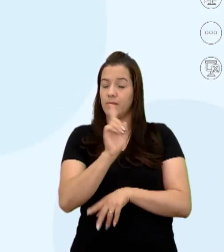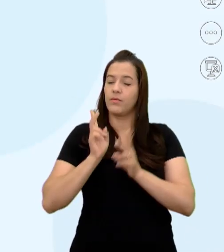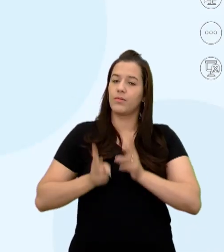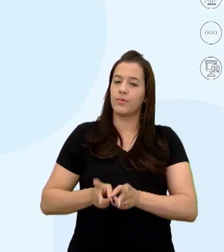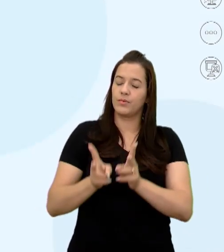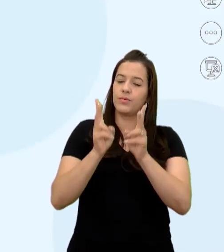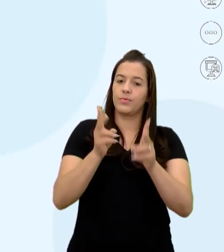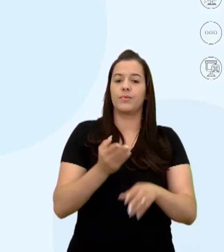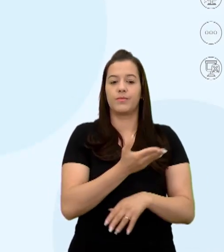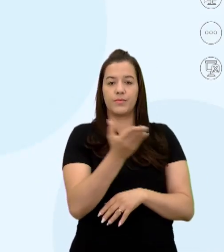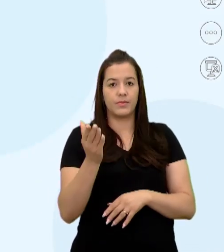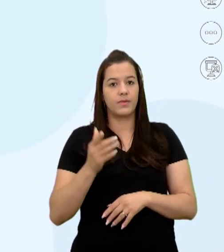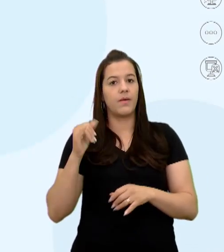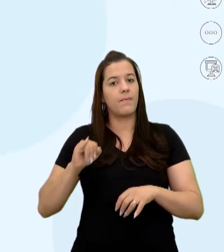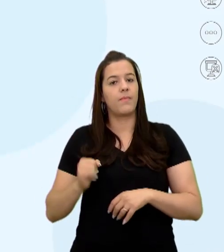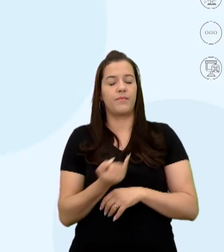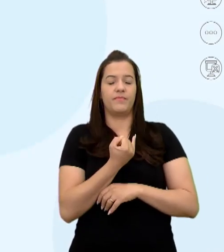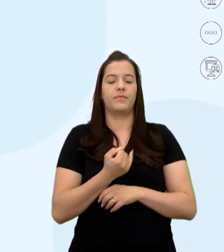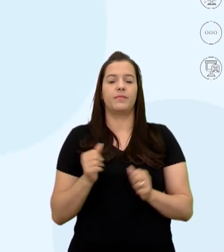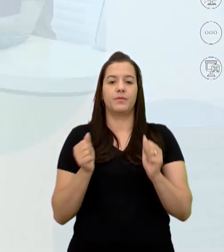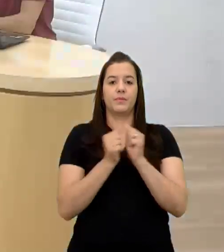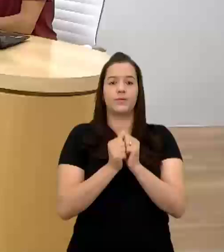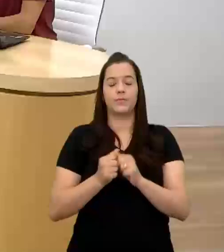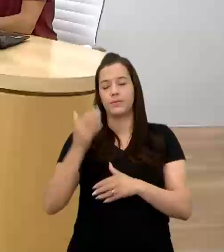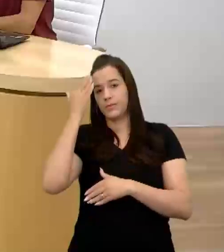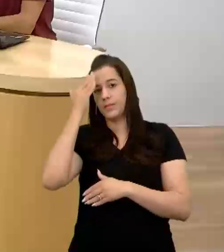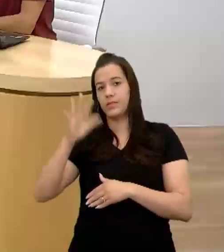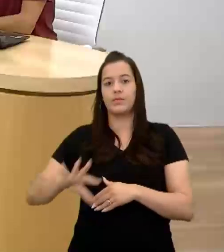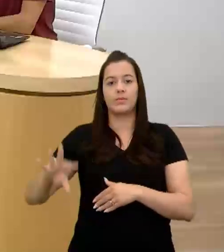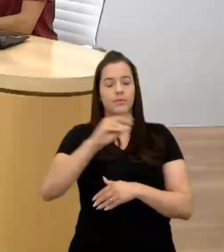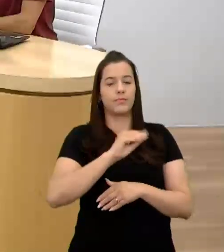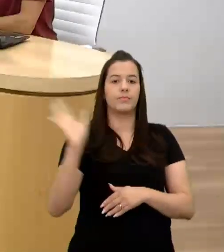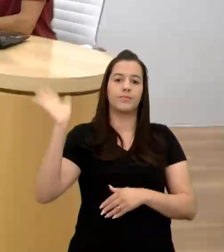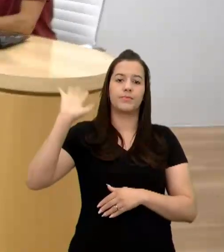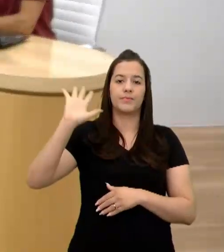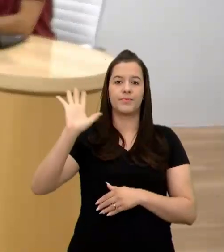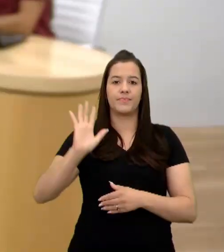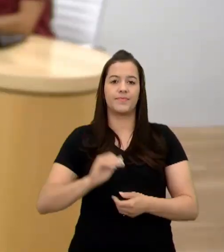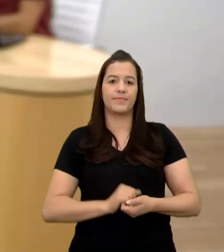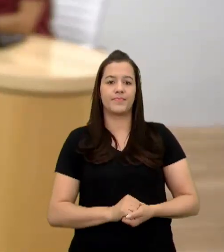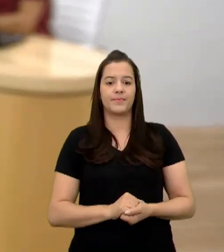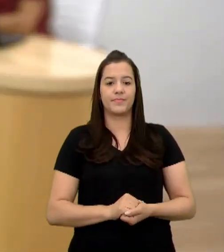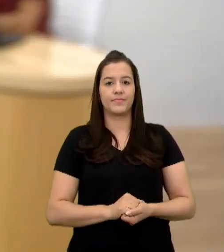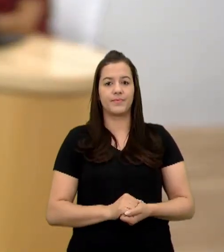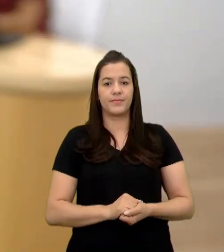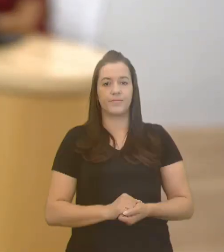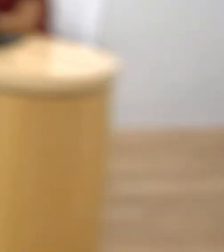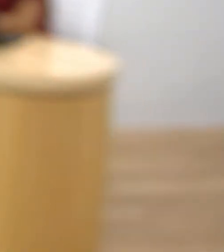aproveita o restinho dela aí, tá bom? Obrigado, Tony, obrigado a todos, até a próxima. Tchau, tchau, pessoal.